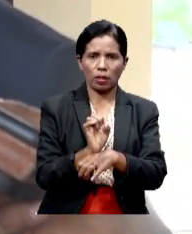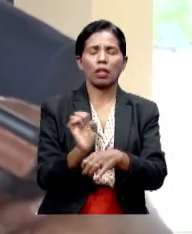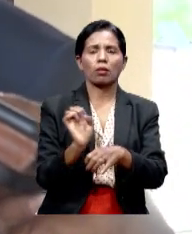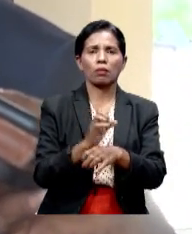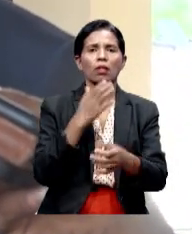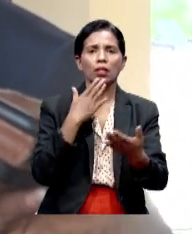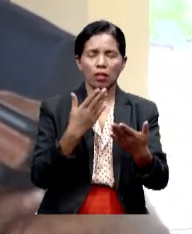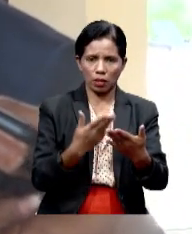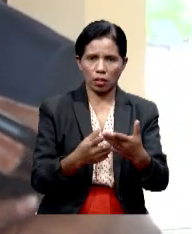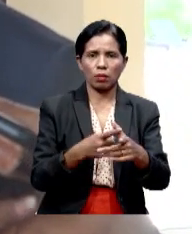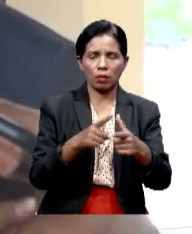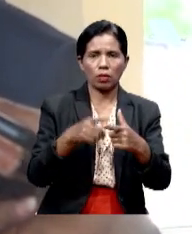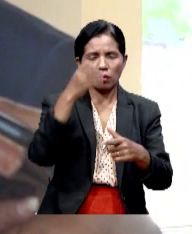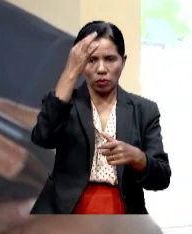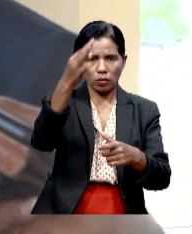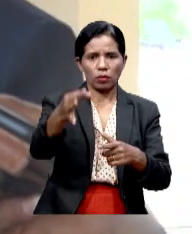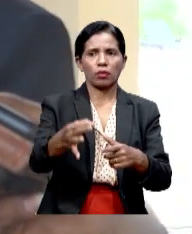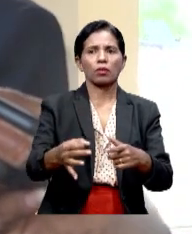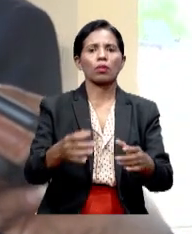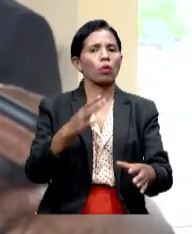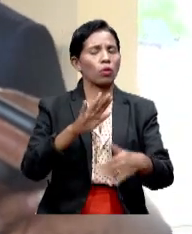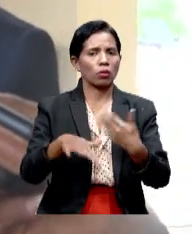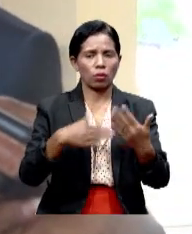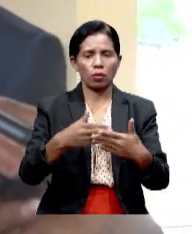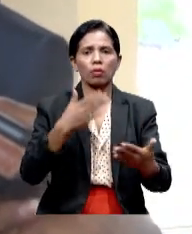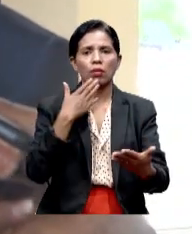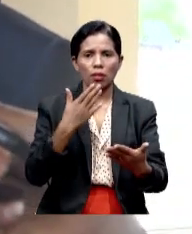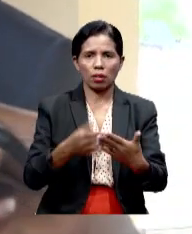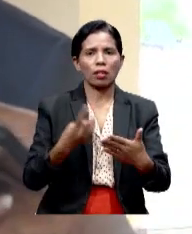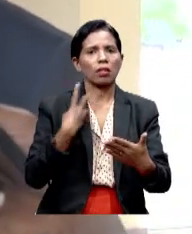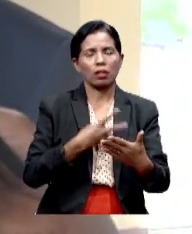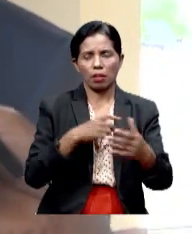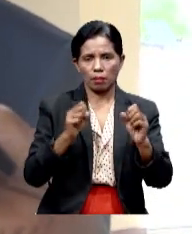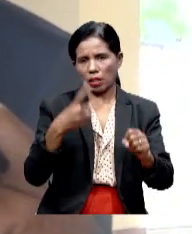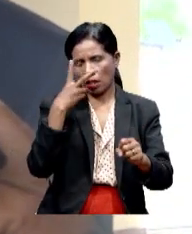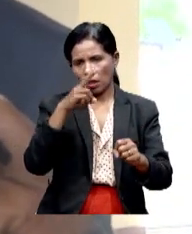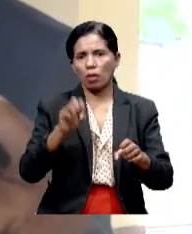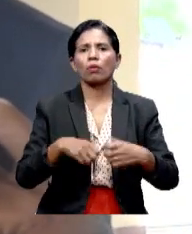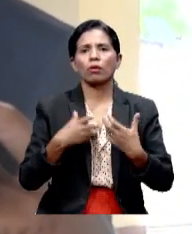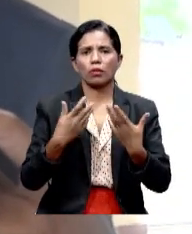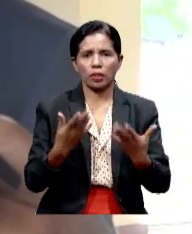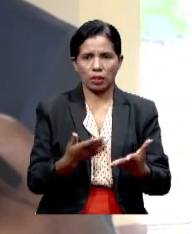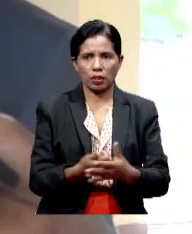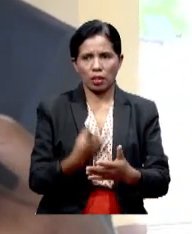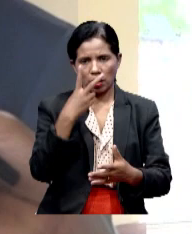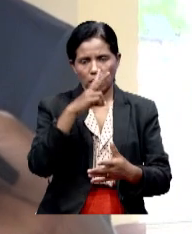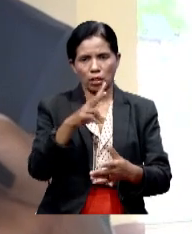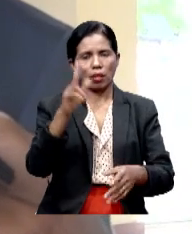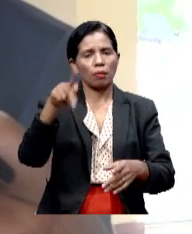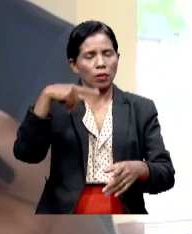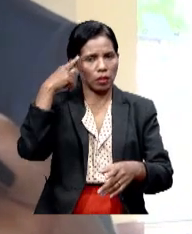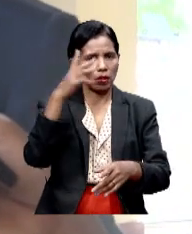dia klai e depois avambaru e futuro ma quando buat tutu lau dia ita bele hare fali o insa atu hare ita ne politika